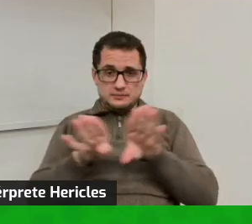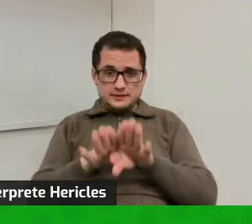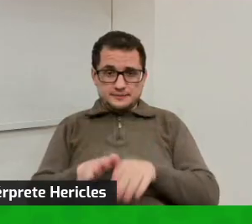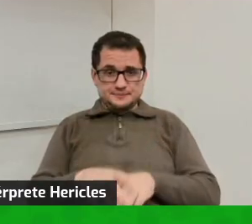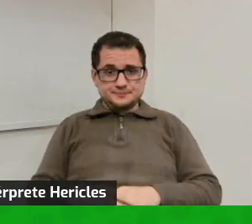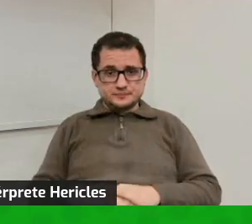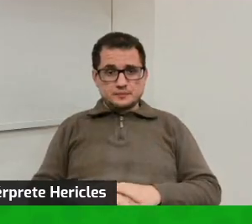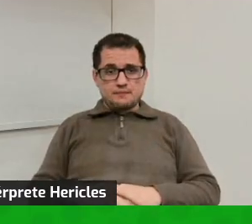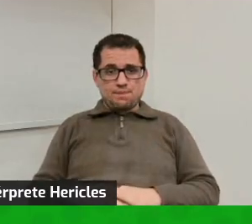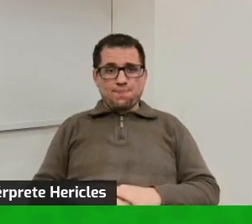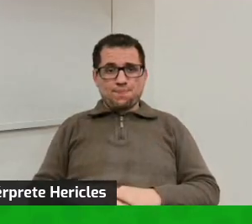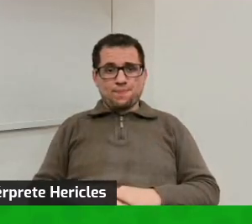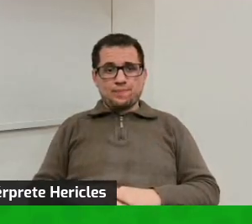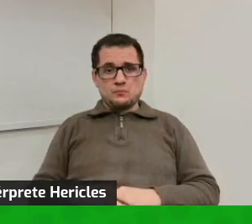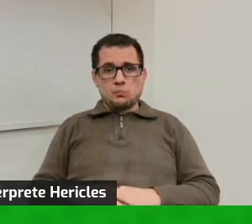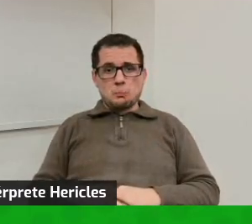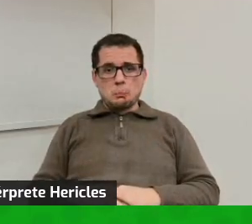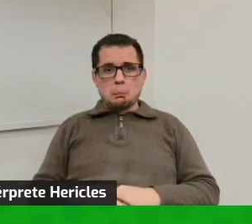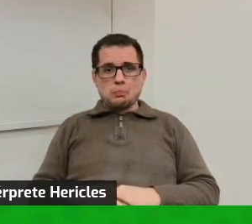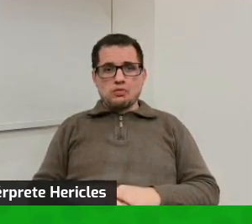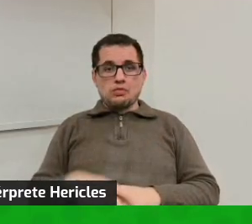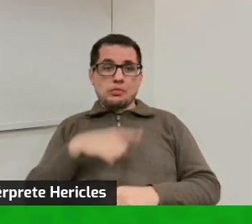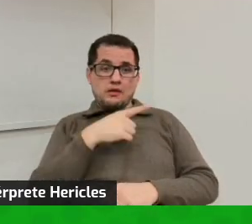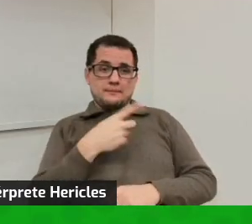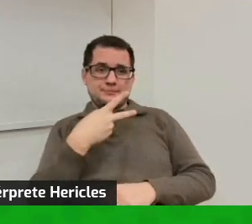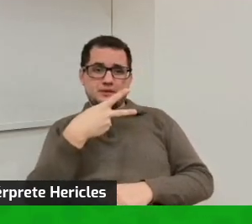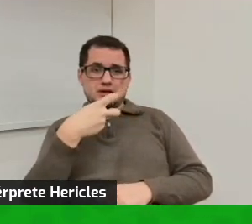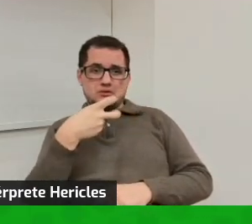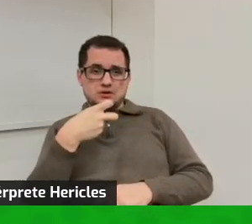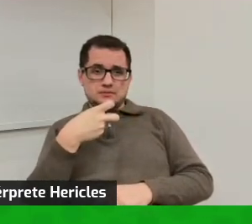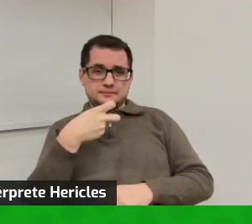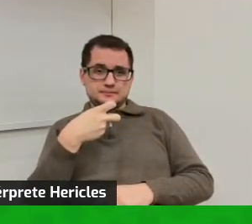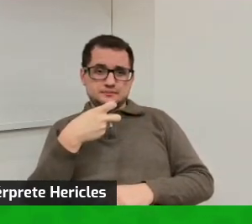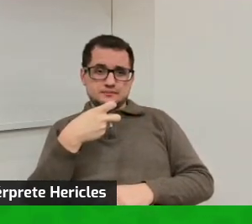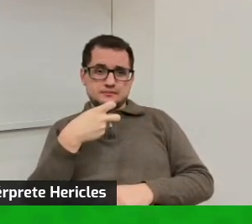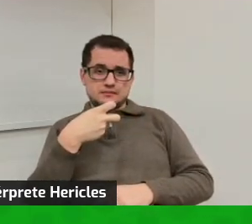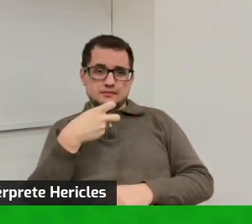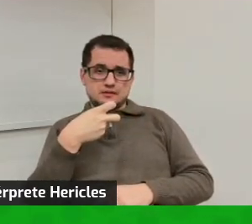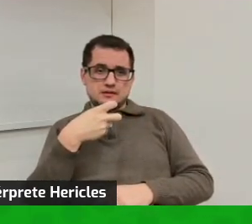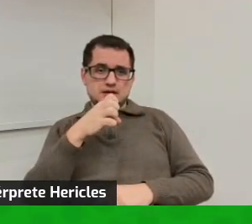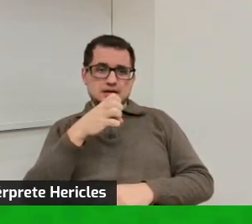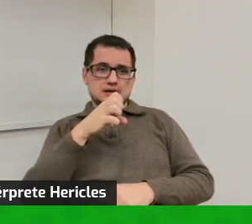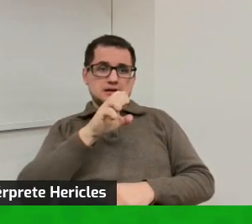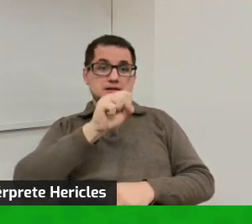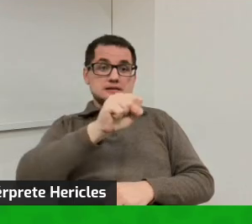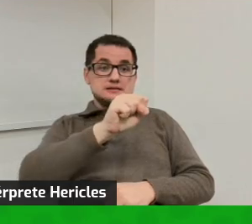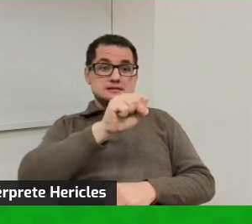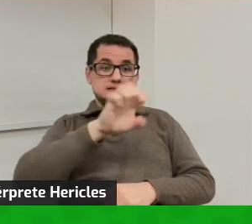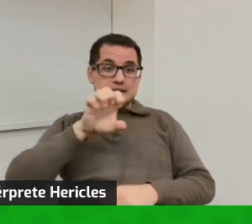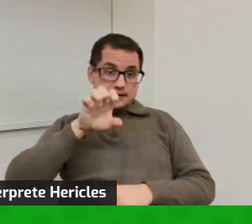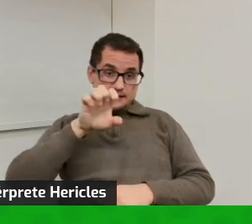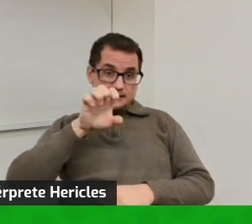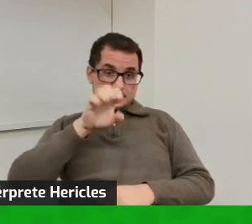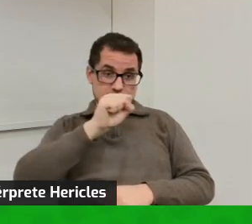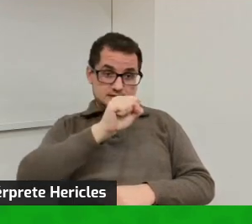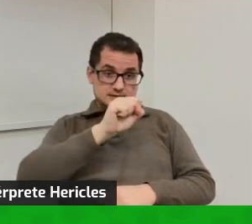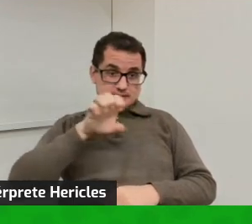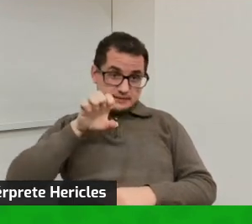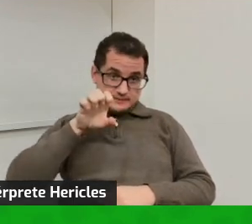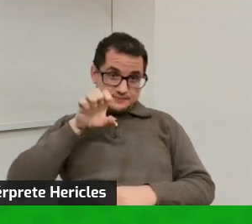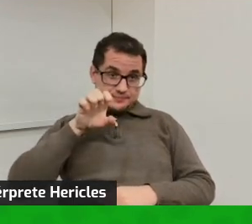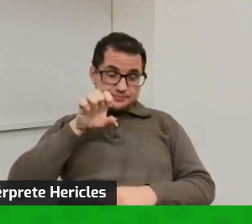aqui, posso colocar igual, C, qual que é o meu teste lógico? Então, a minha